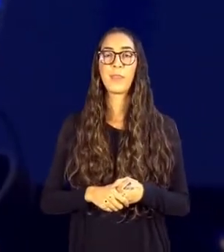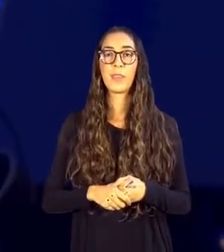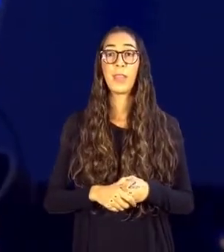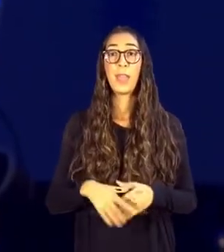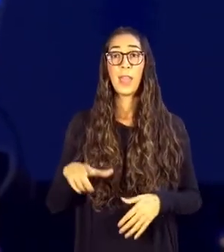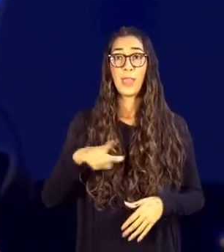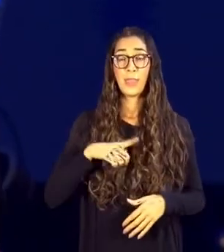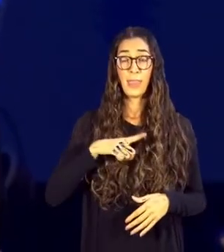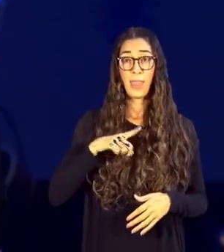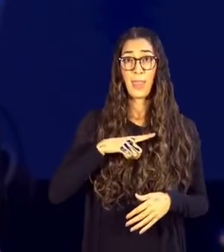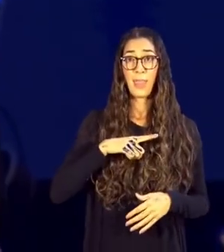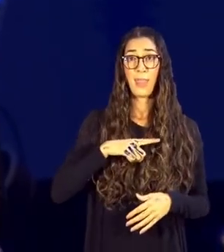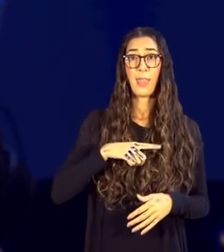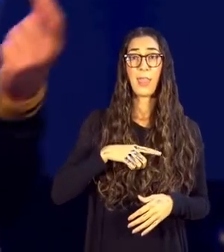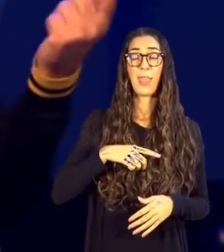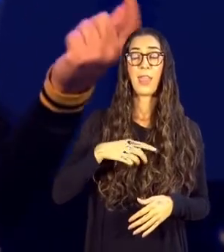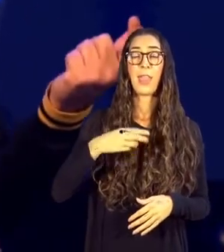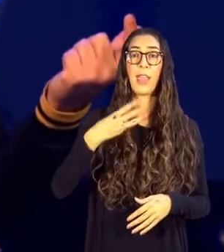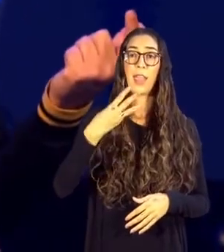Velho Testamento,